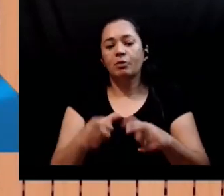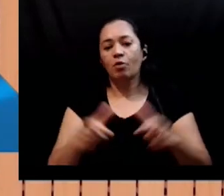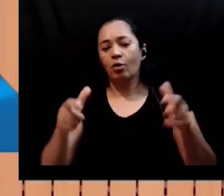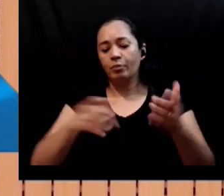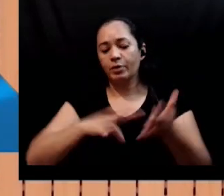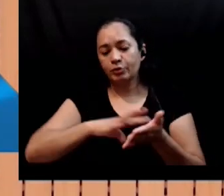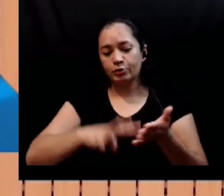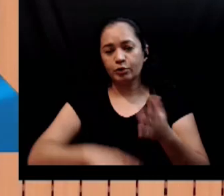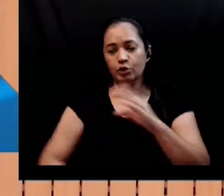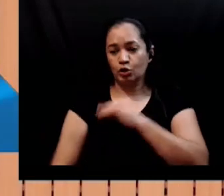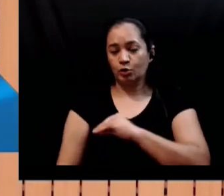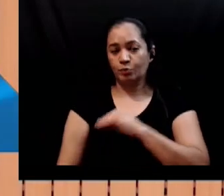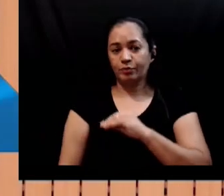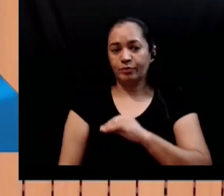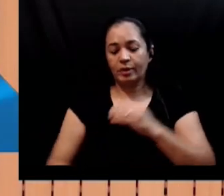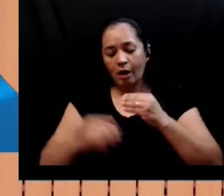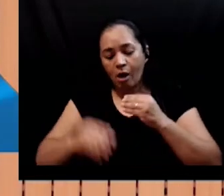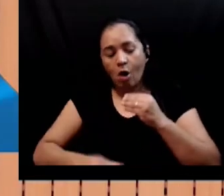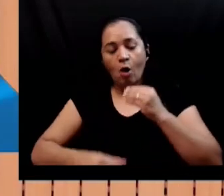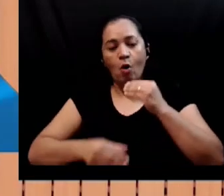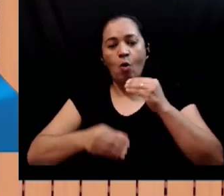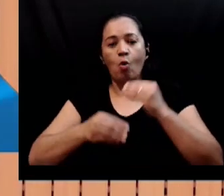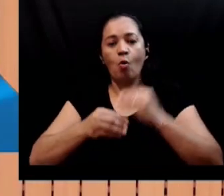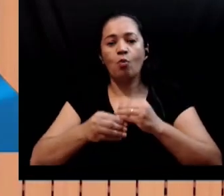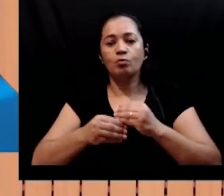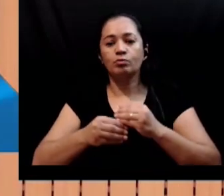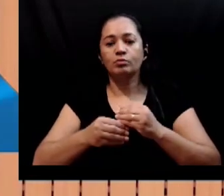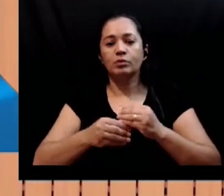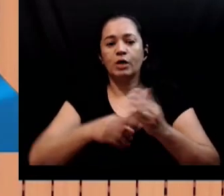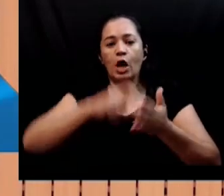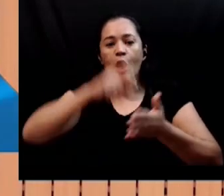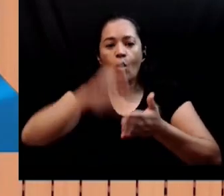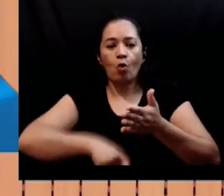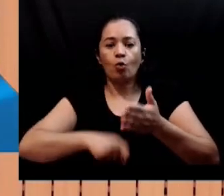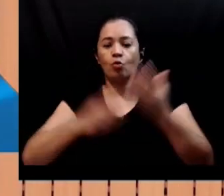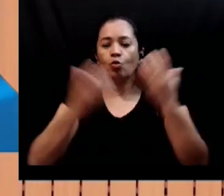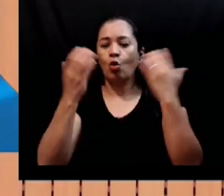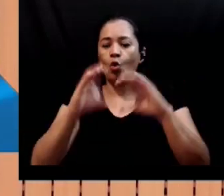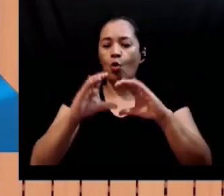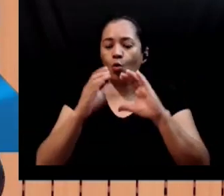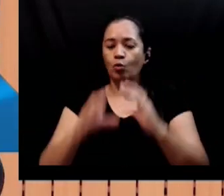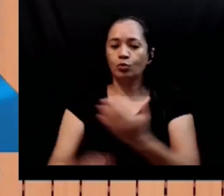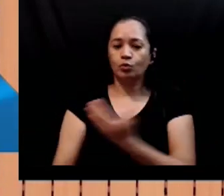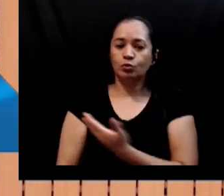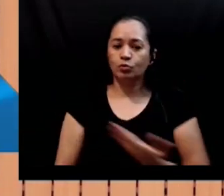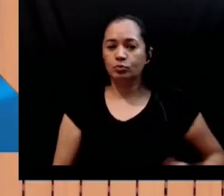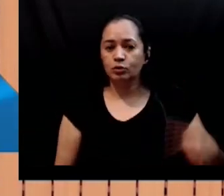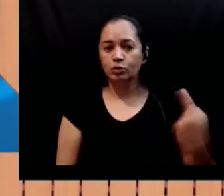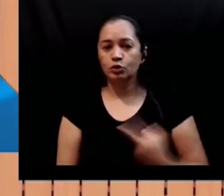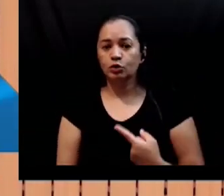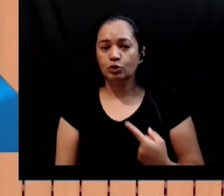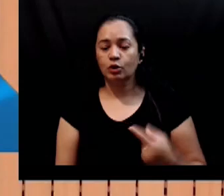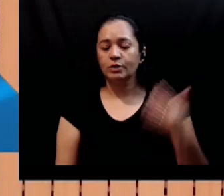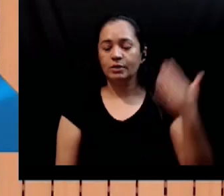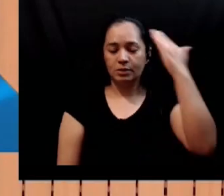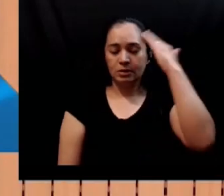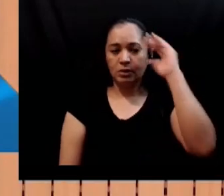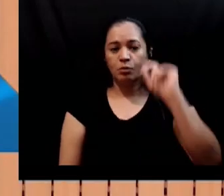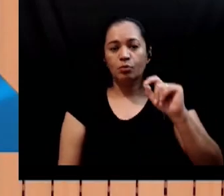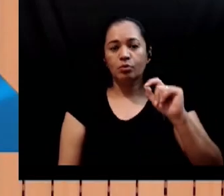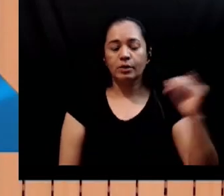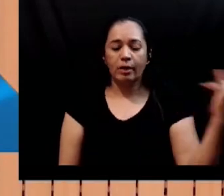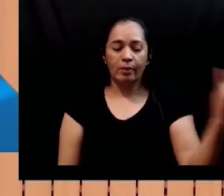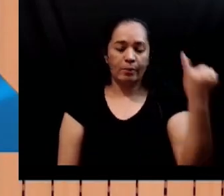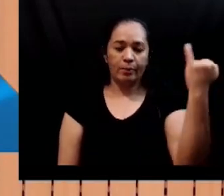que incorporasse as contratações, os concursos públicos que nós, da oposição, entendemos que é fundamental que